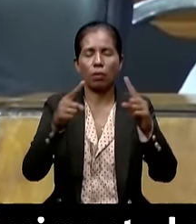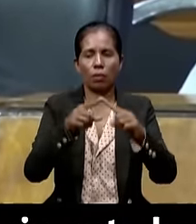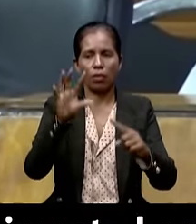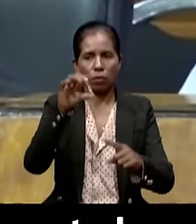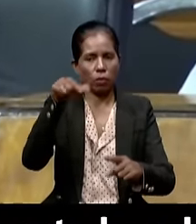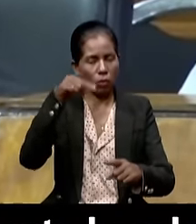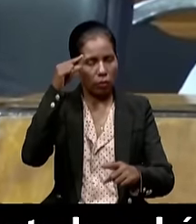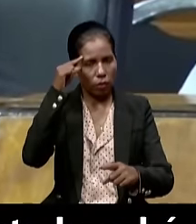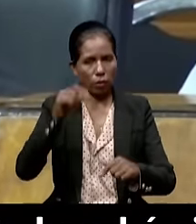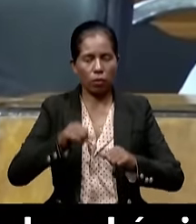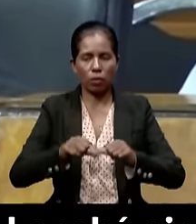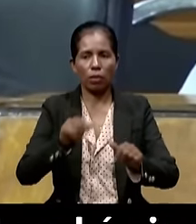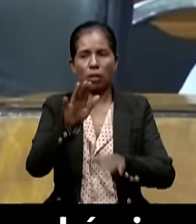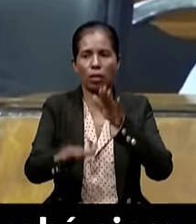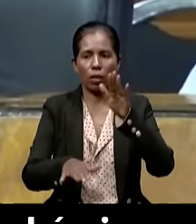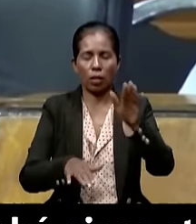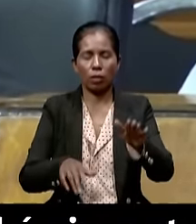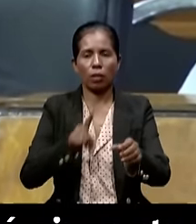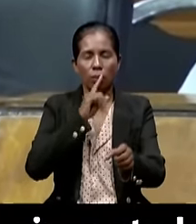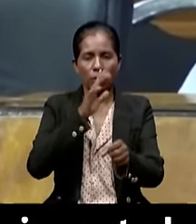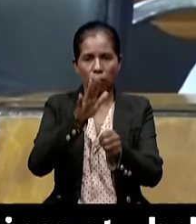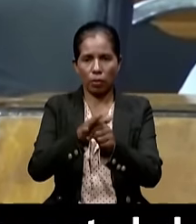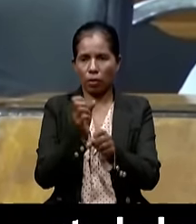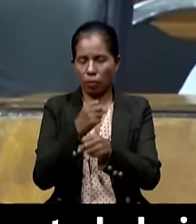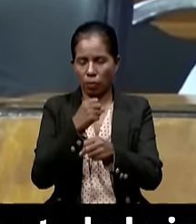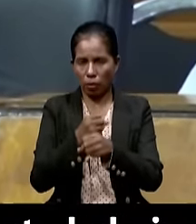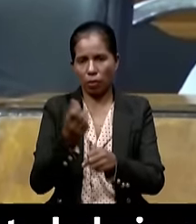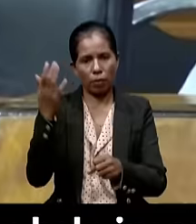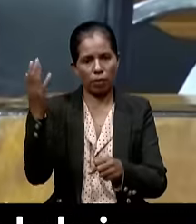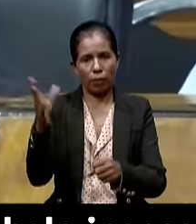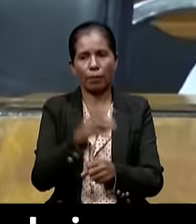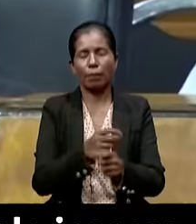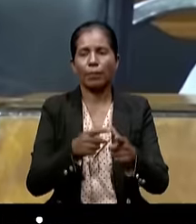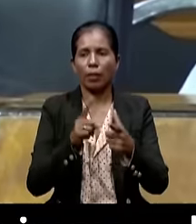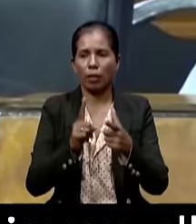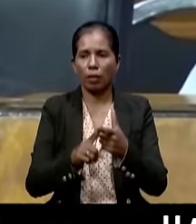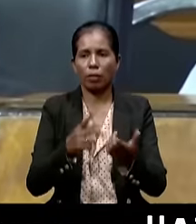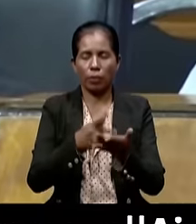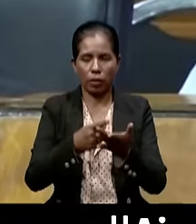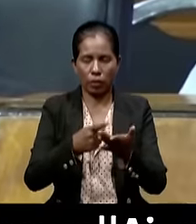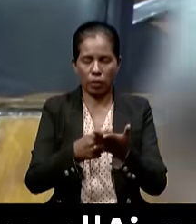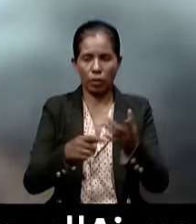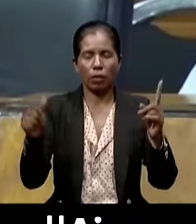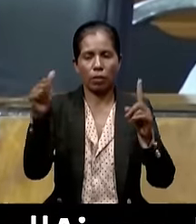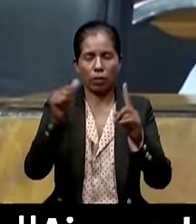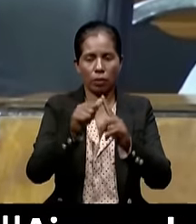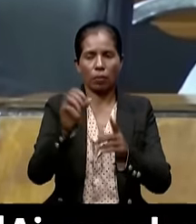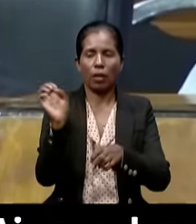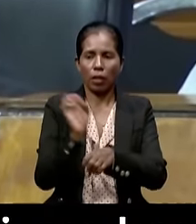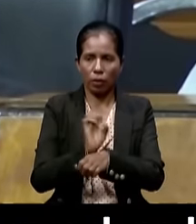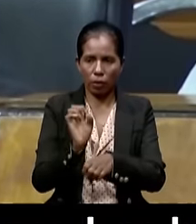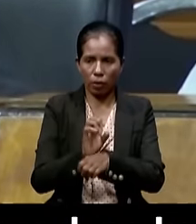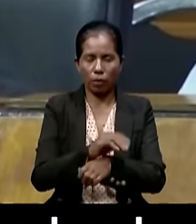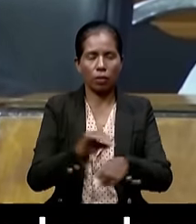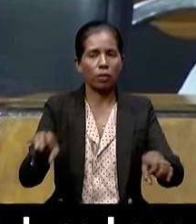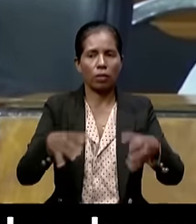governo continua lá a ter compromisso, a ter programa, nosso governo, a ter projeto para atingir crescimento econômico, campo